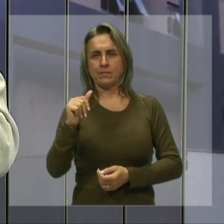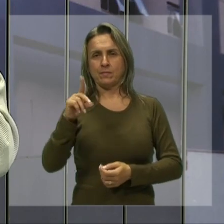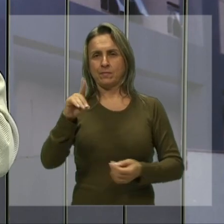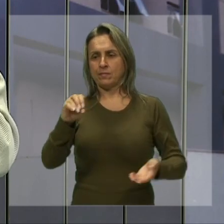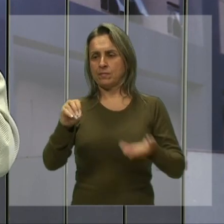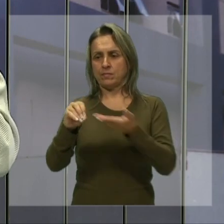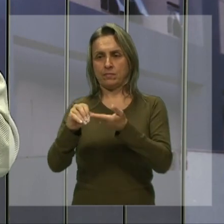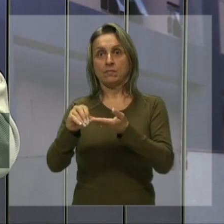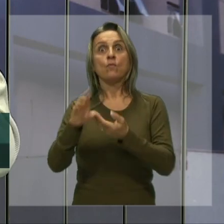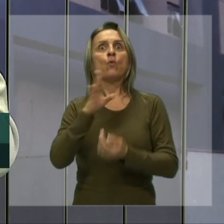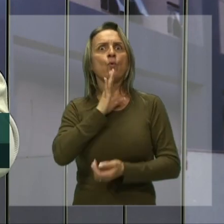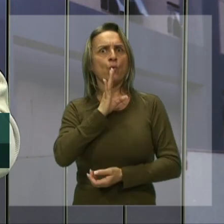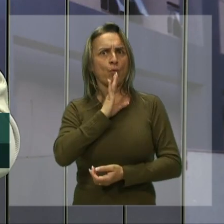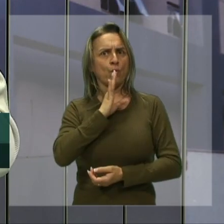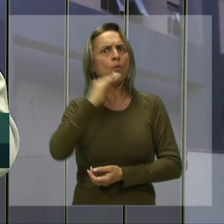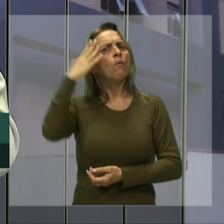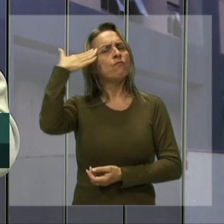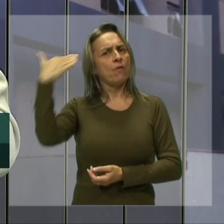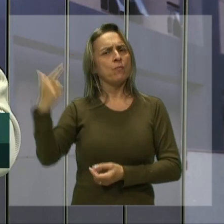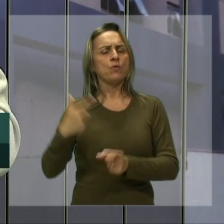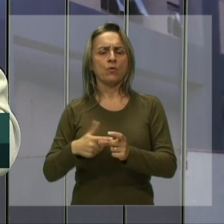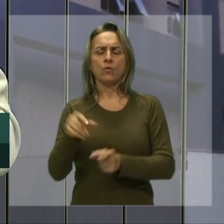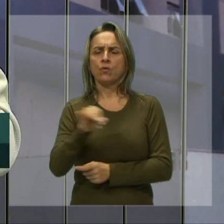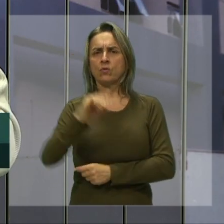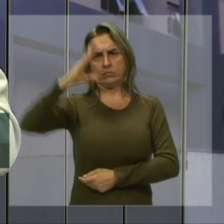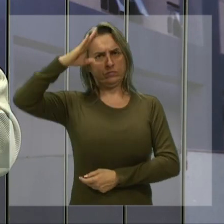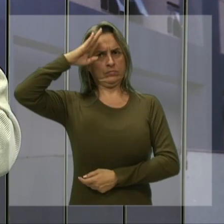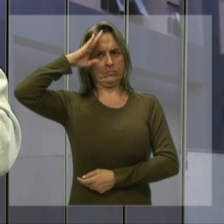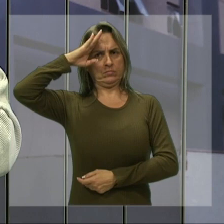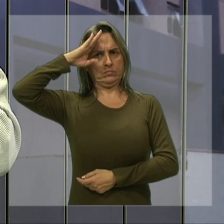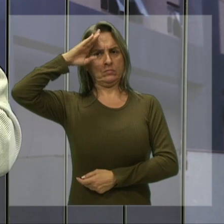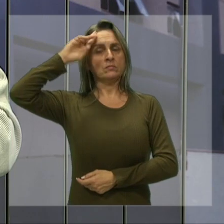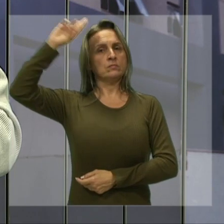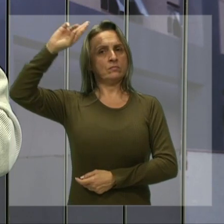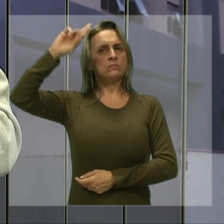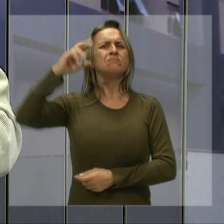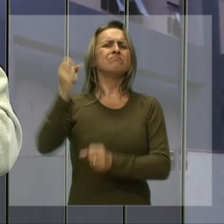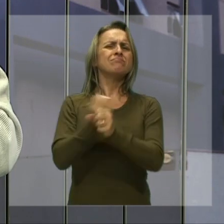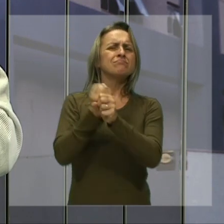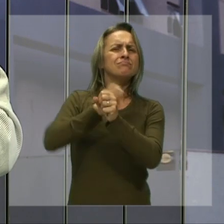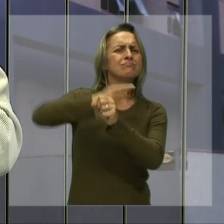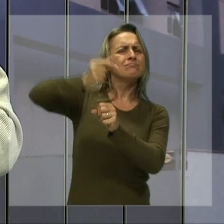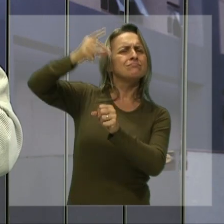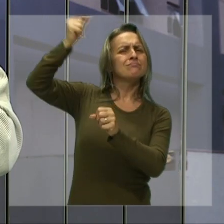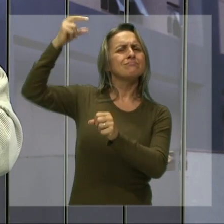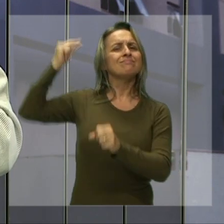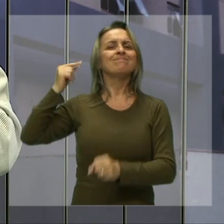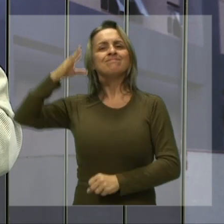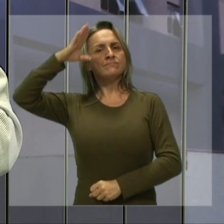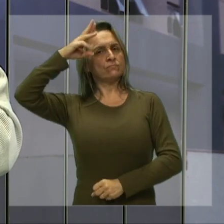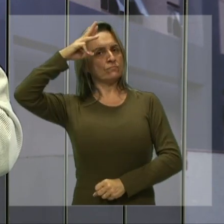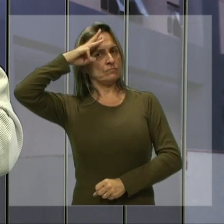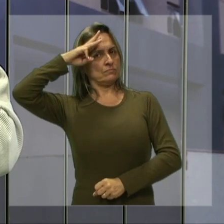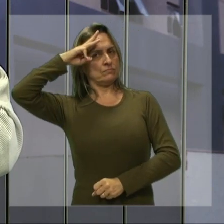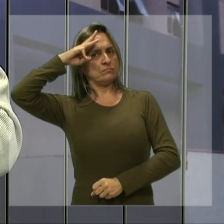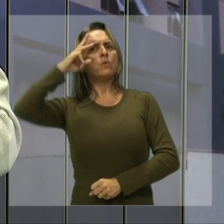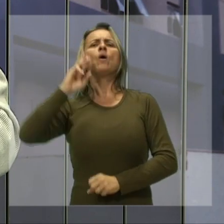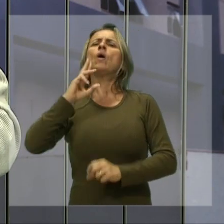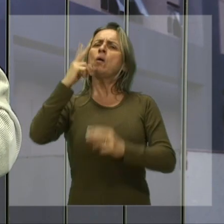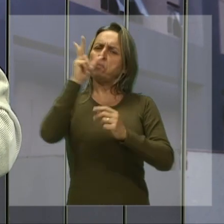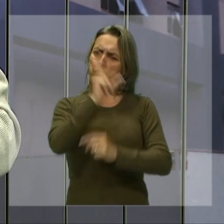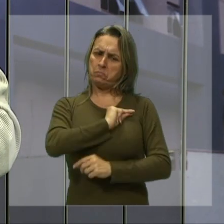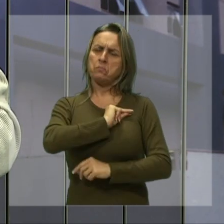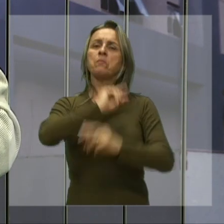chefe escoteiro por muitos e muitos anos. E o escoteiro, ele merece todo o nosso respeito e consideração.